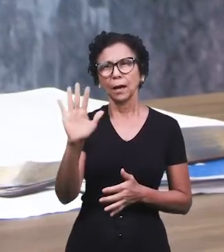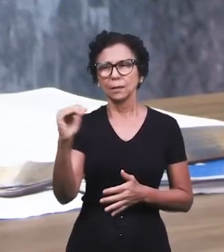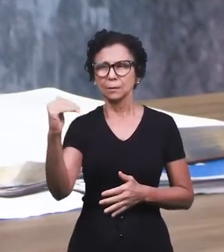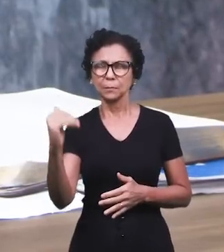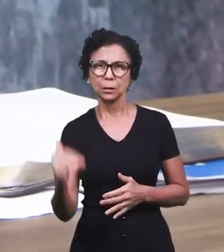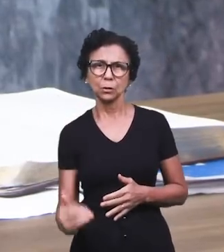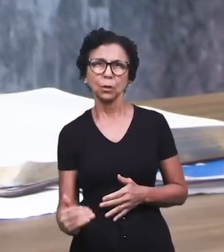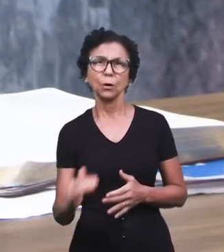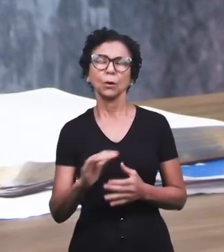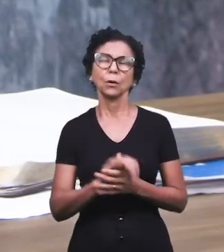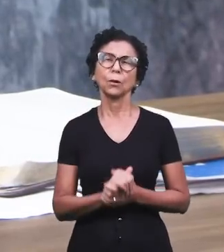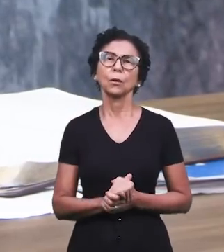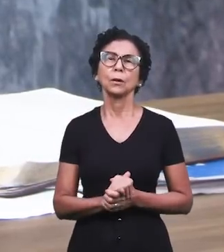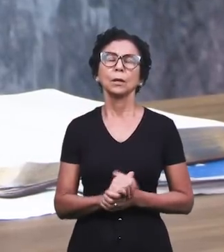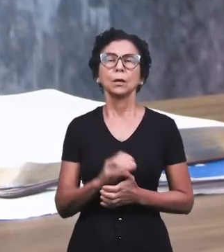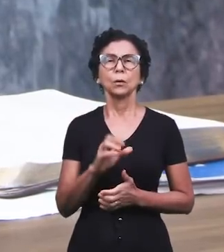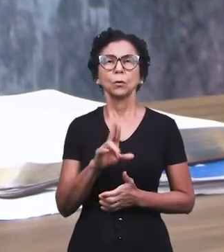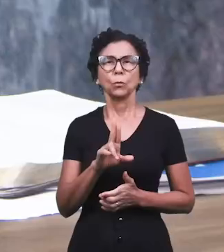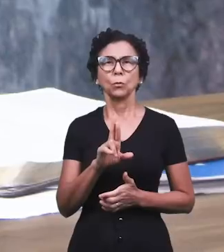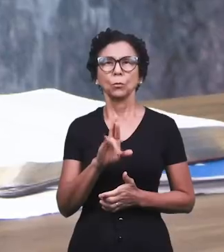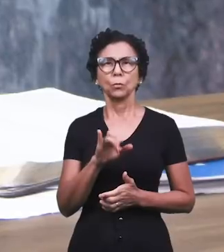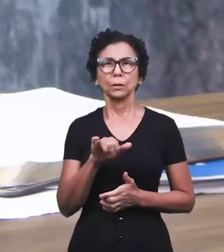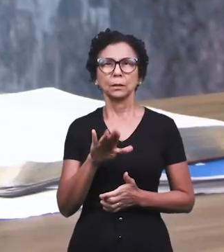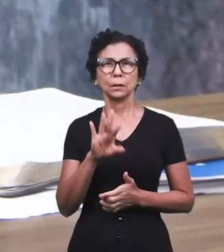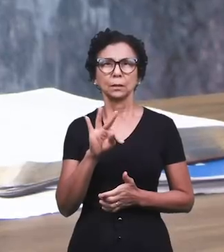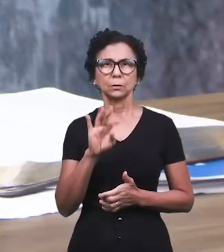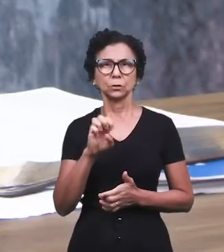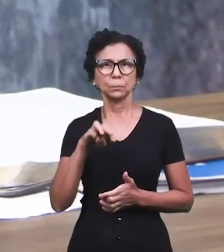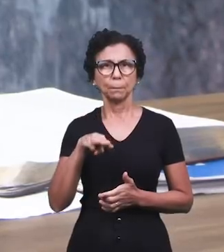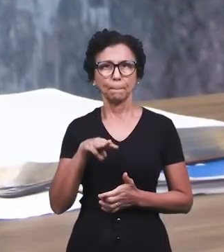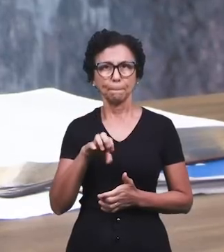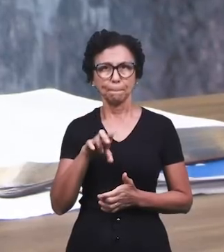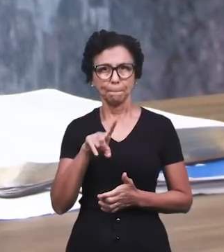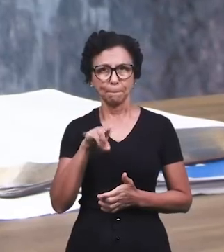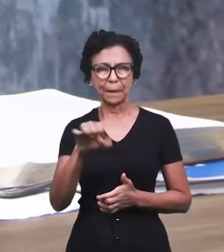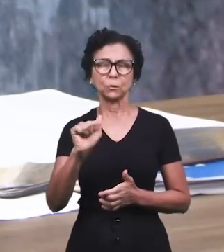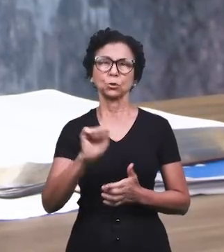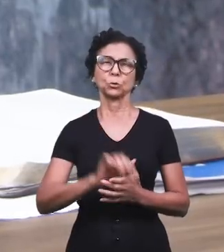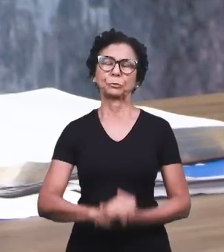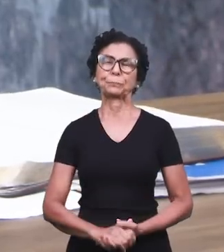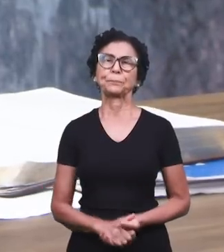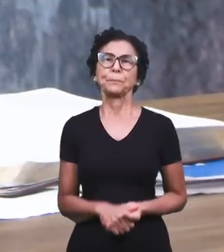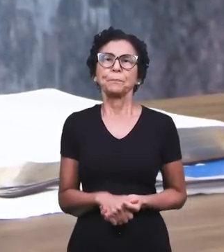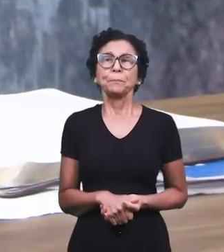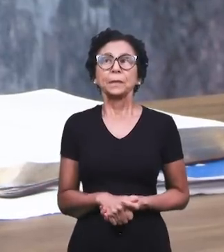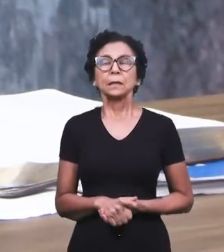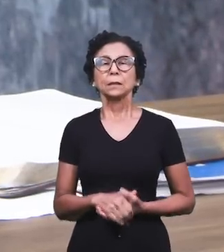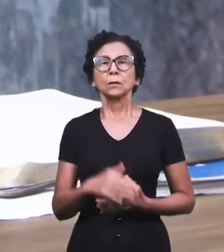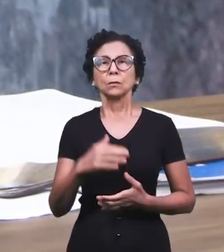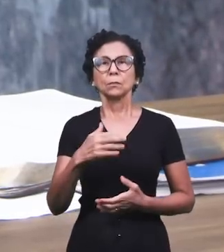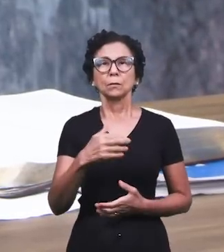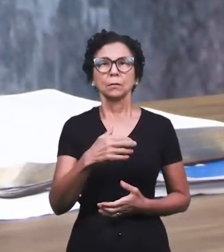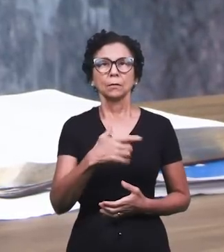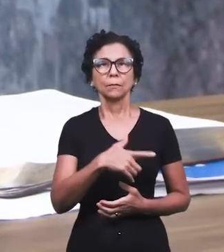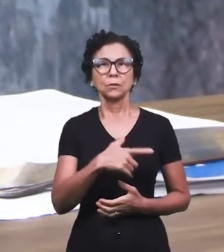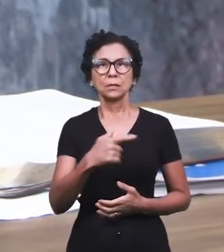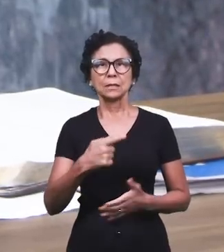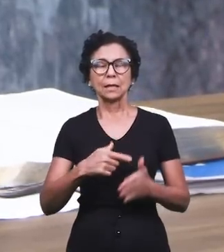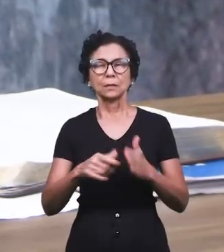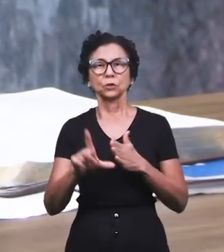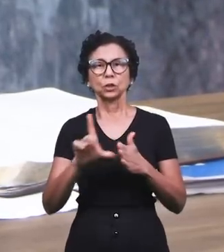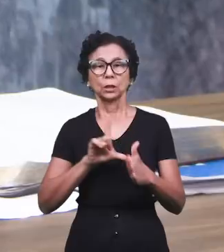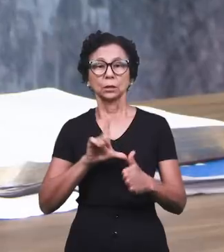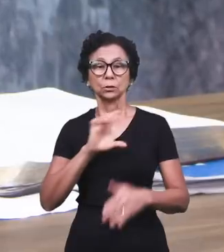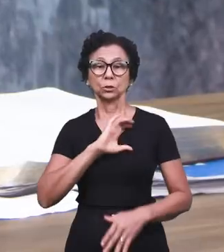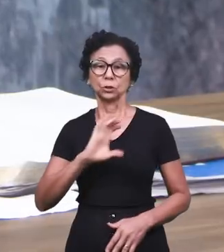Então, esse território, a partir do ano 27 a.C., passou a ser governado de forma imperial.